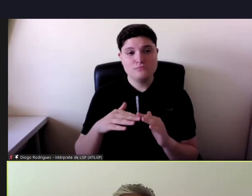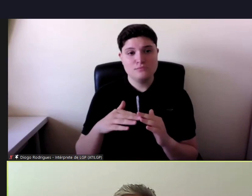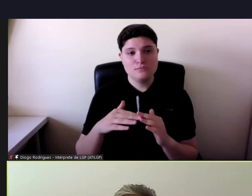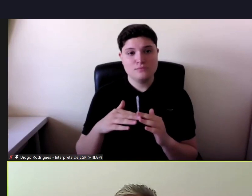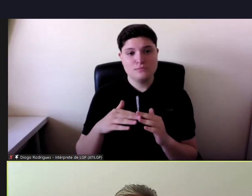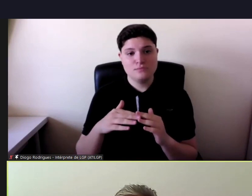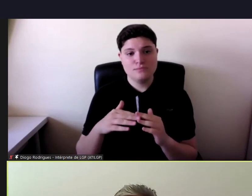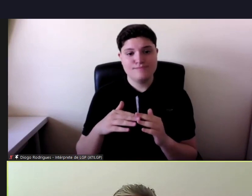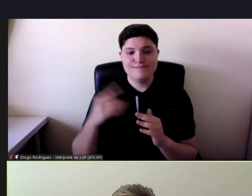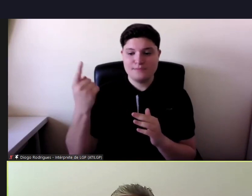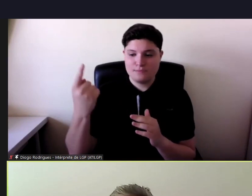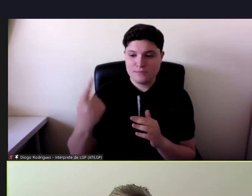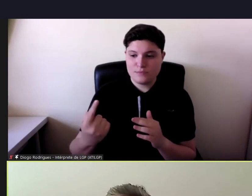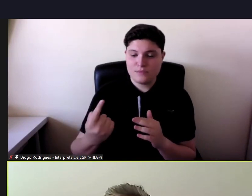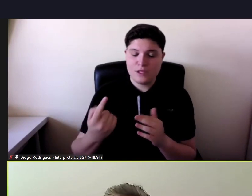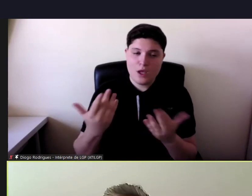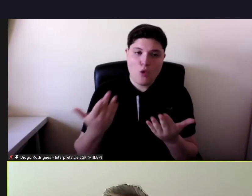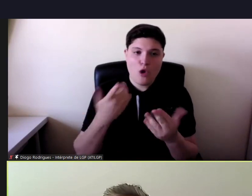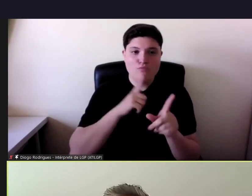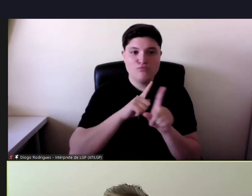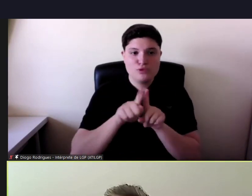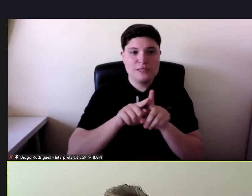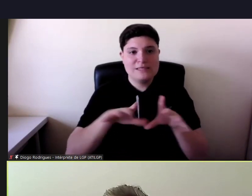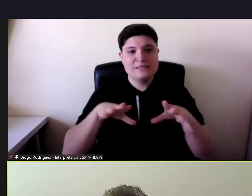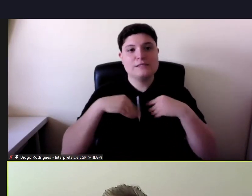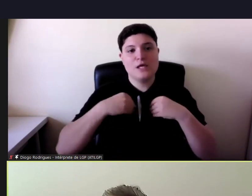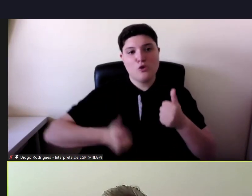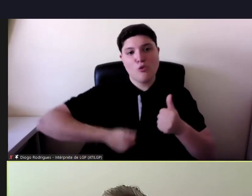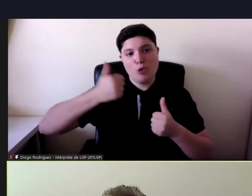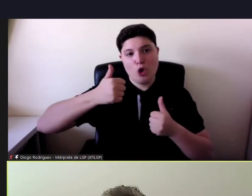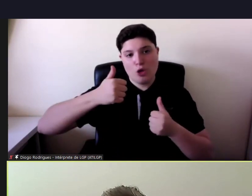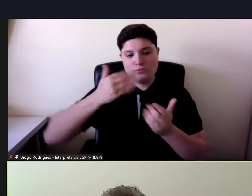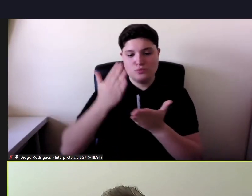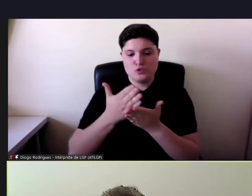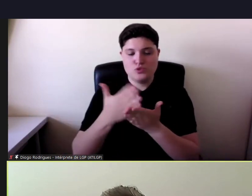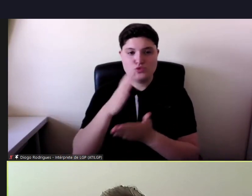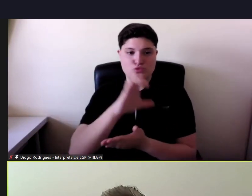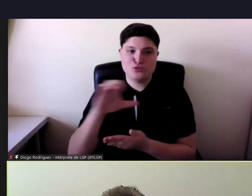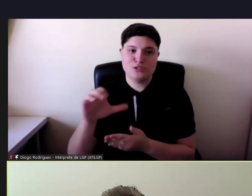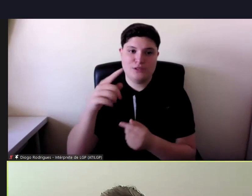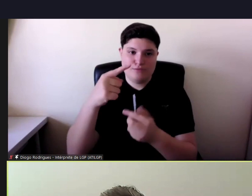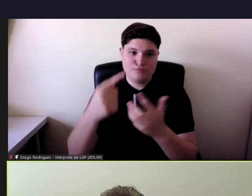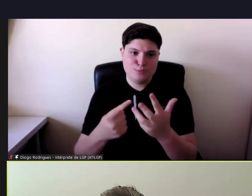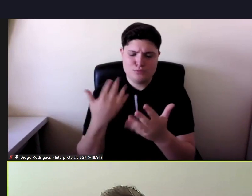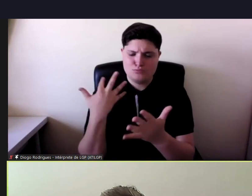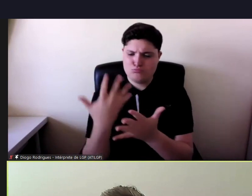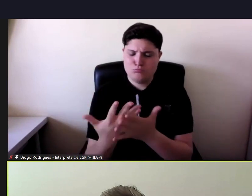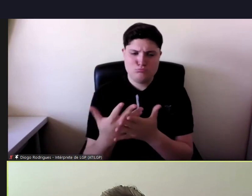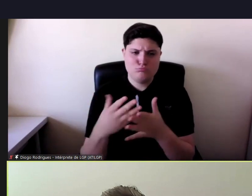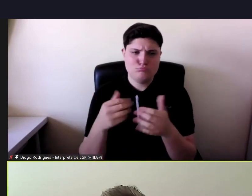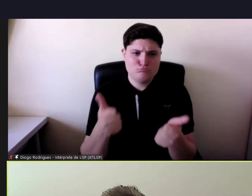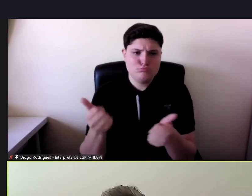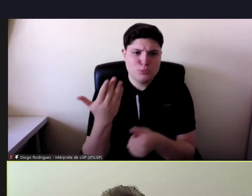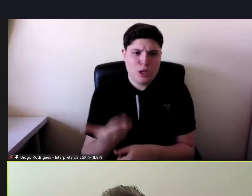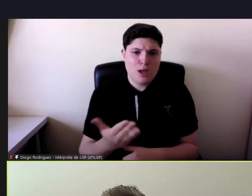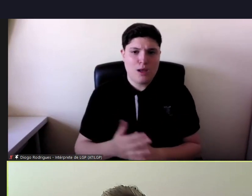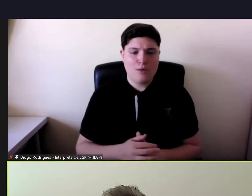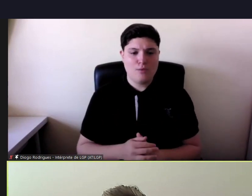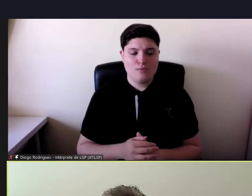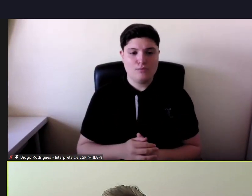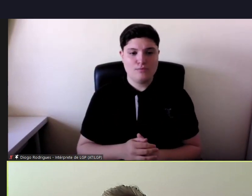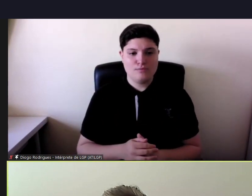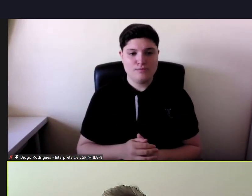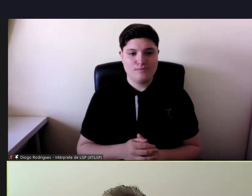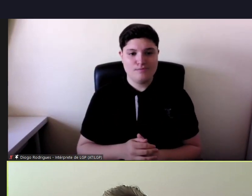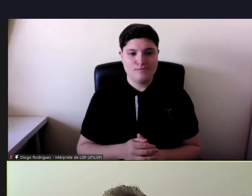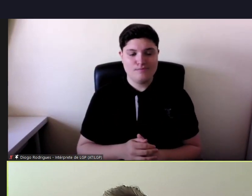que está definido o plano estratégico da Universidade de Aveiro para os próximos anos, e só assim, através dessa